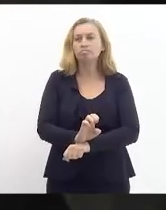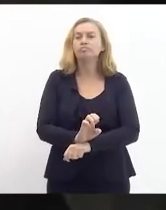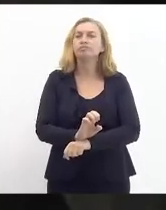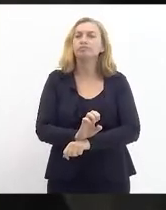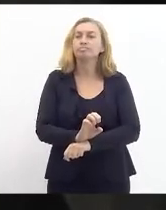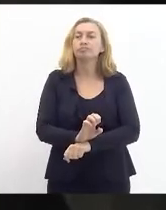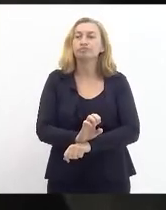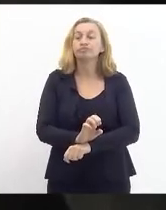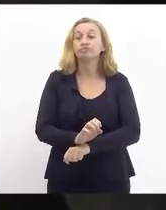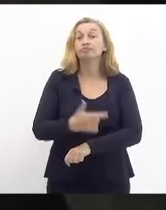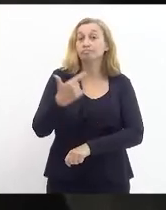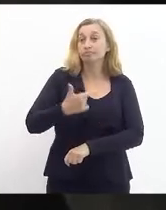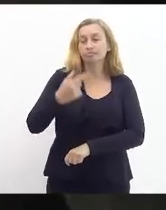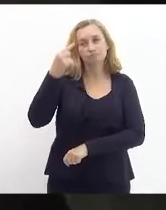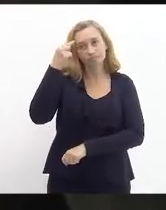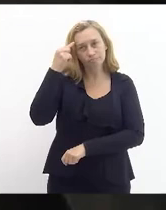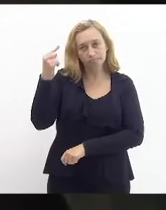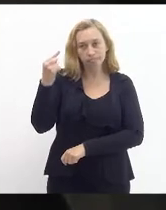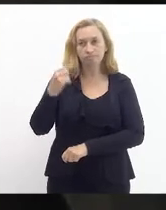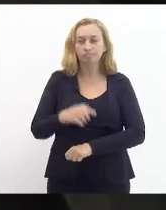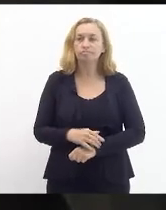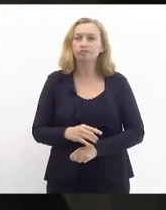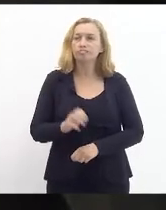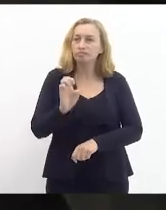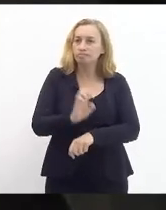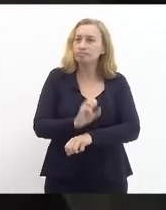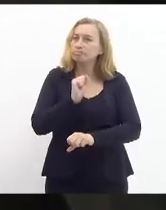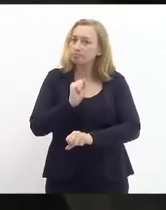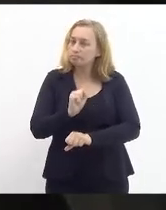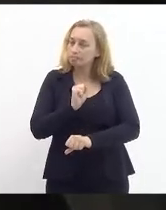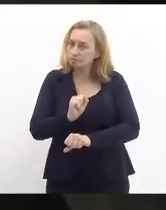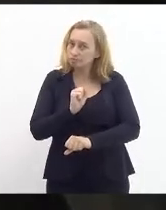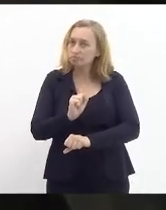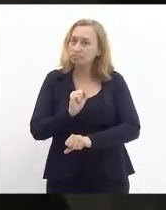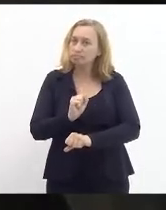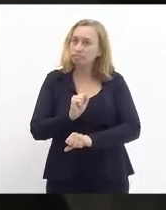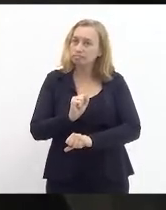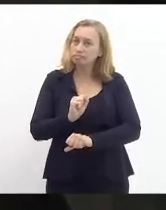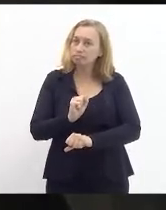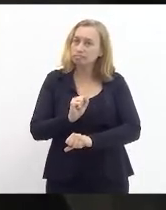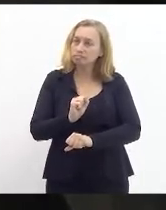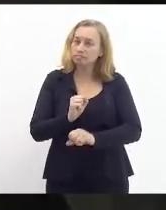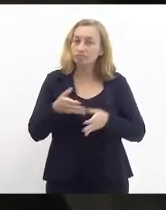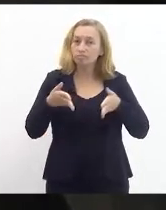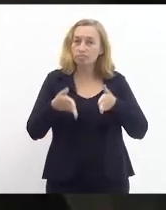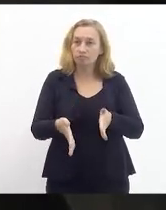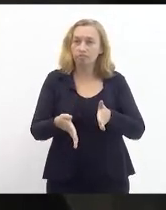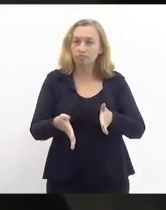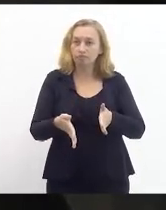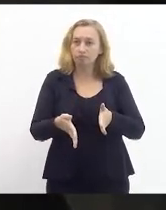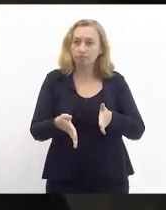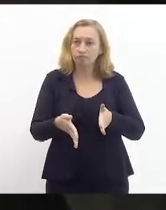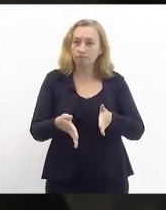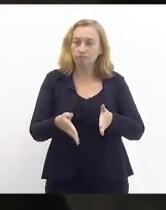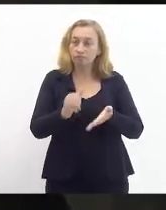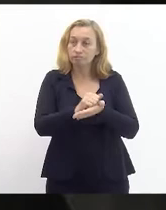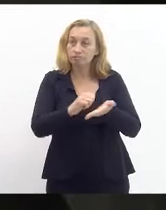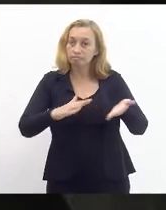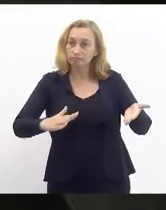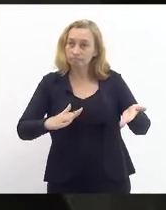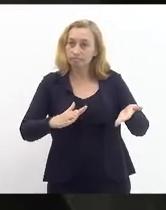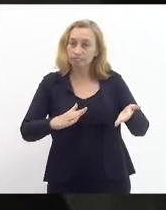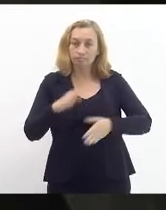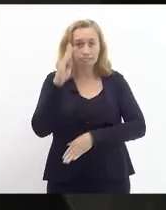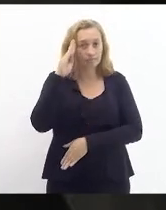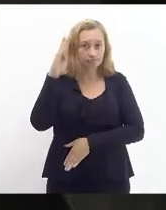estado segundo essa lógica para que o estado pudesse Aí sim se concentrar nas chamadas atividades